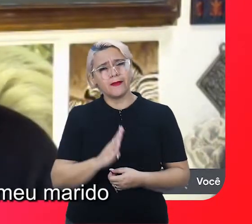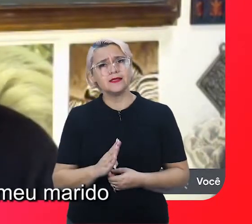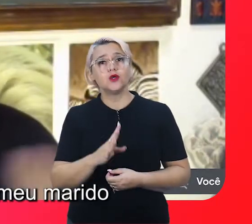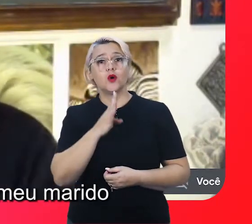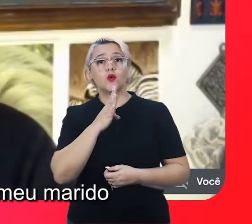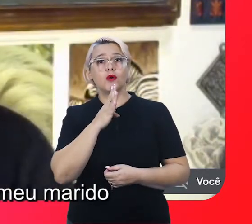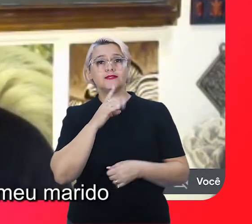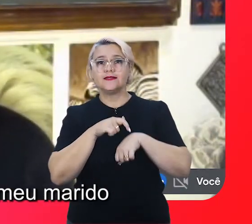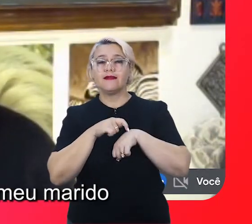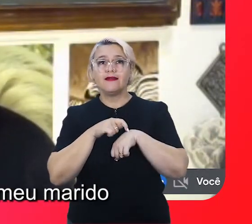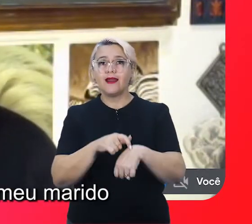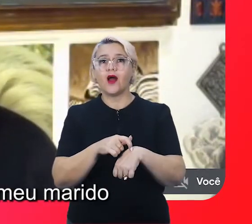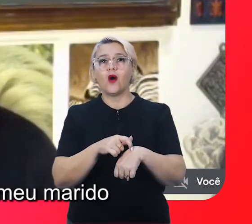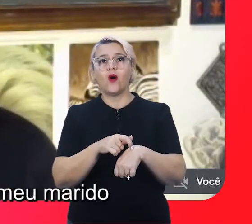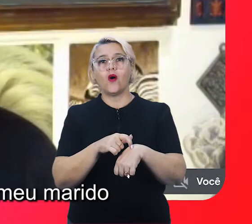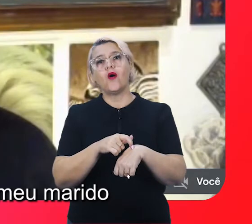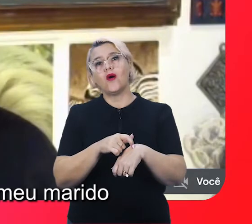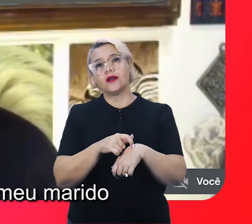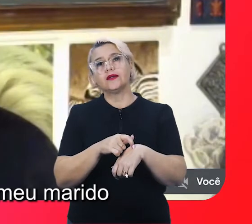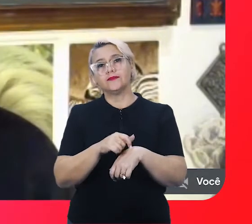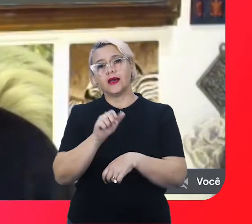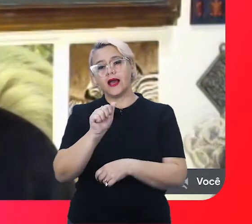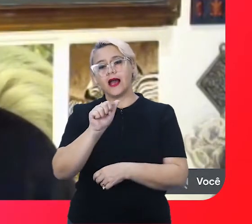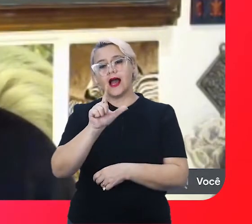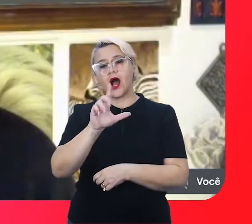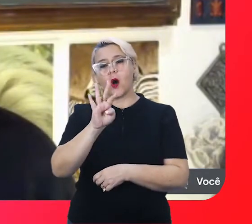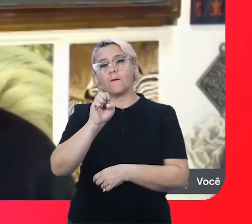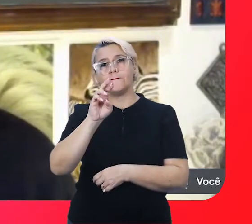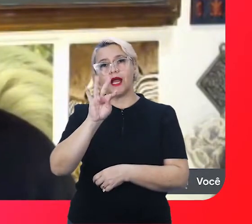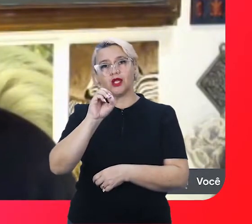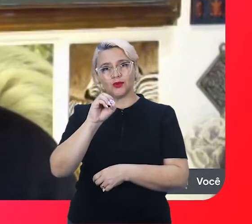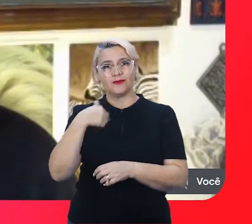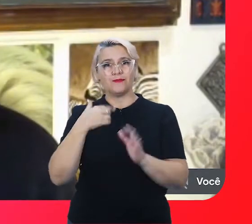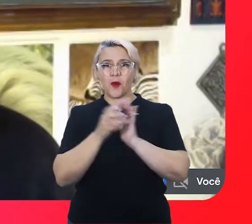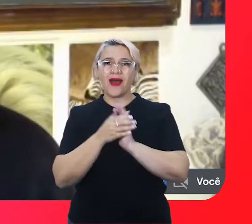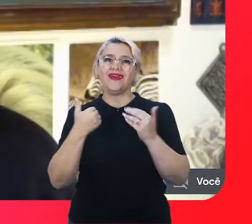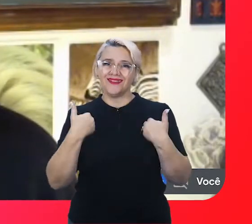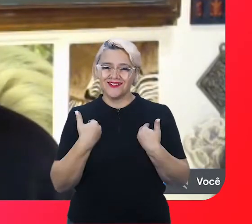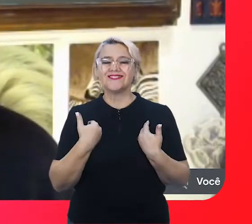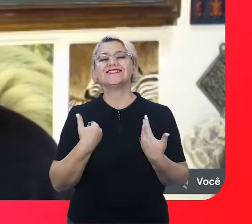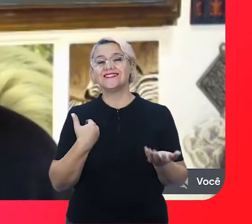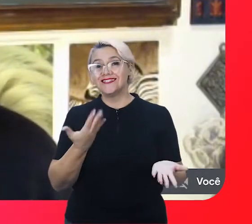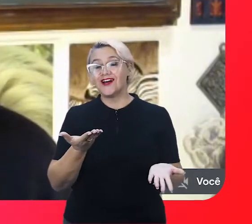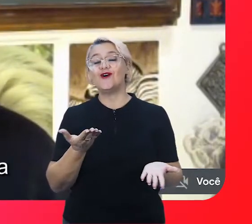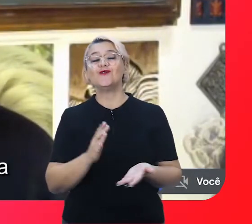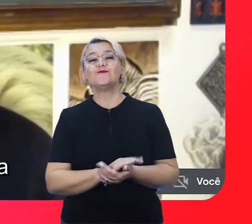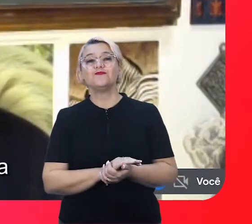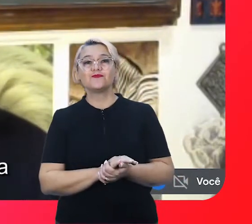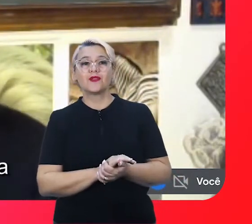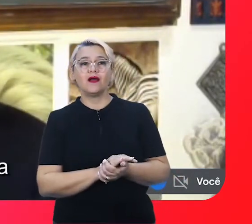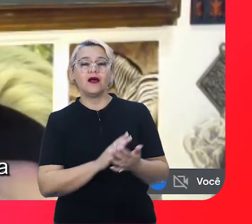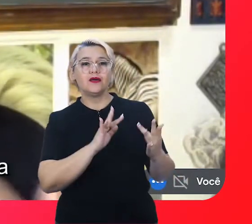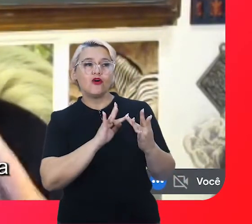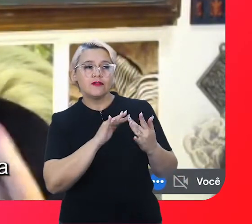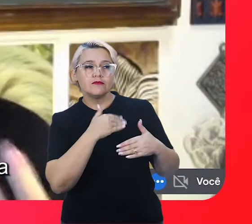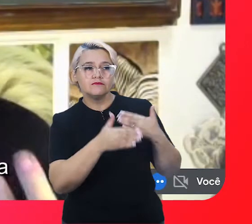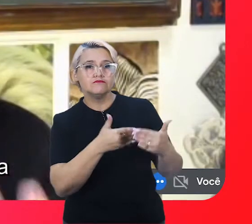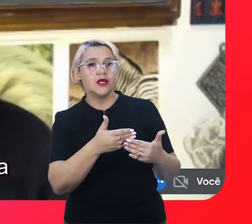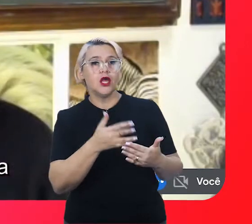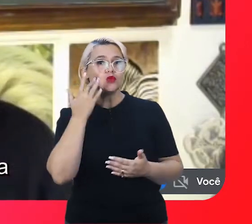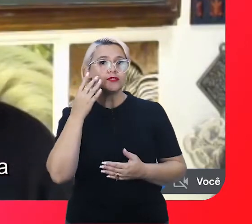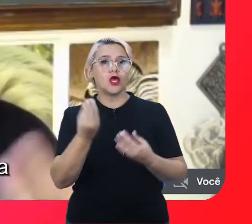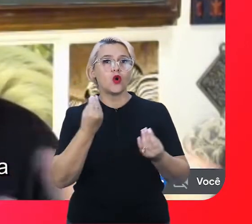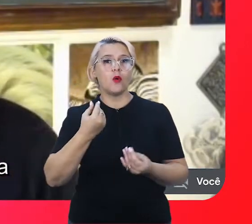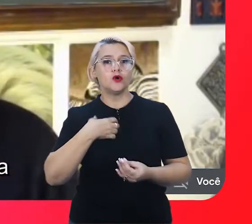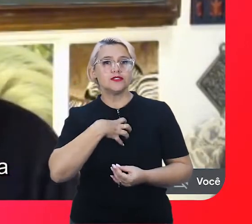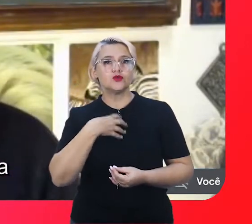conheci imediatamente o Albertinho, né, que se tornou meu marido. Sim. Então eu tive assim, eu não sei como eu sou